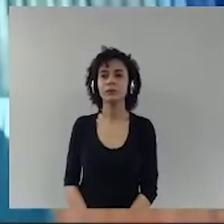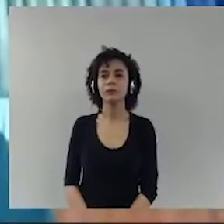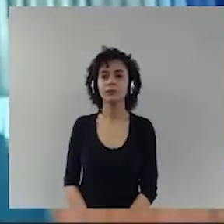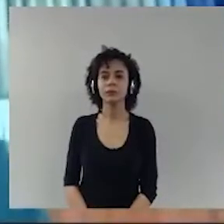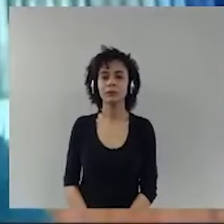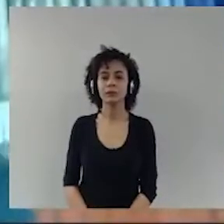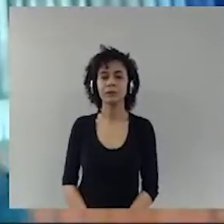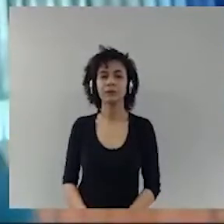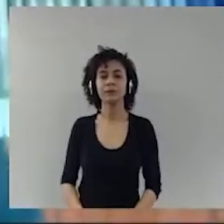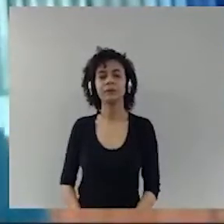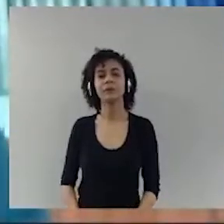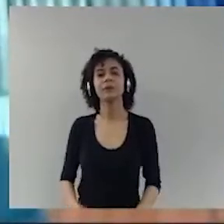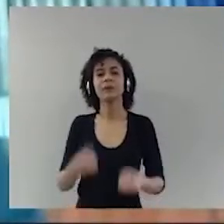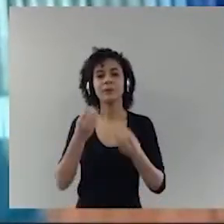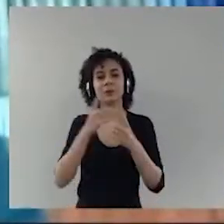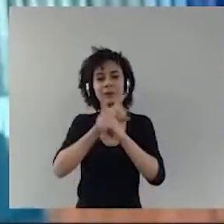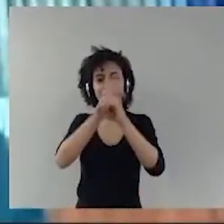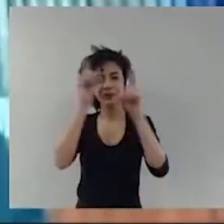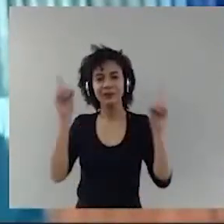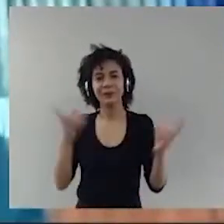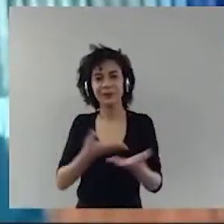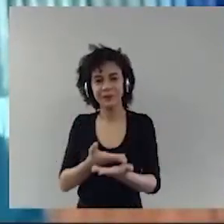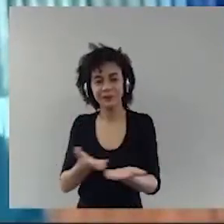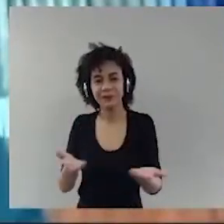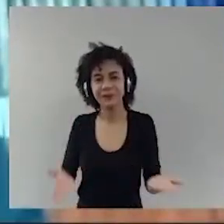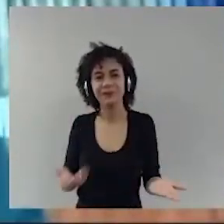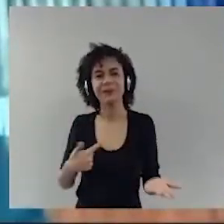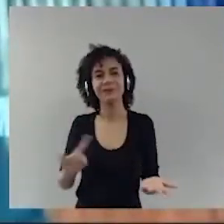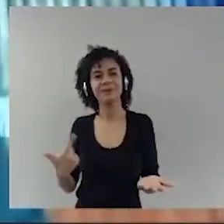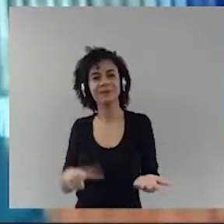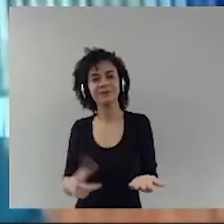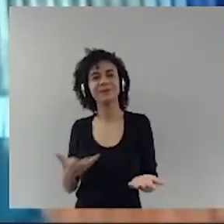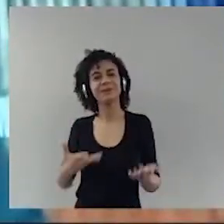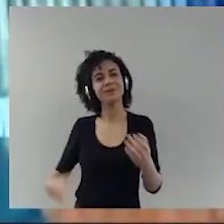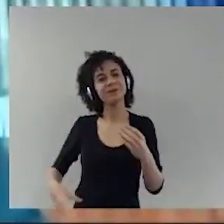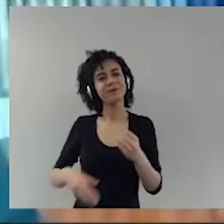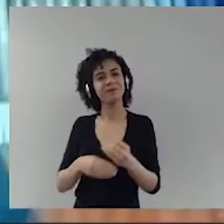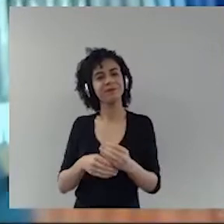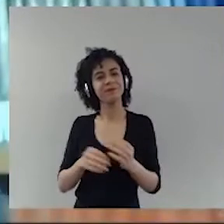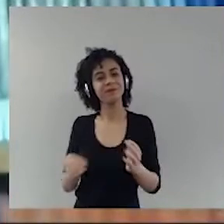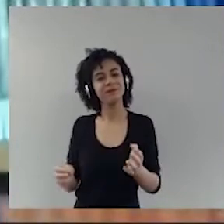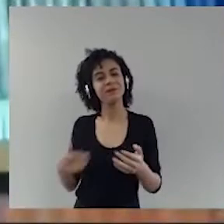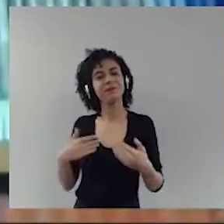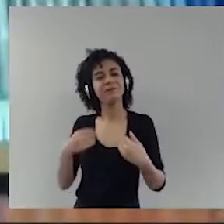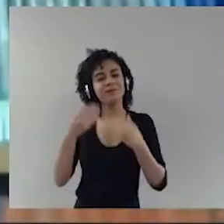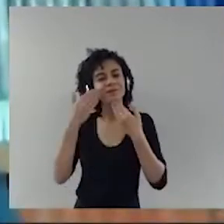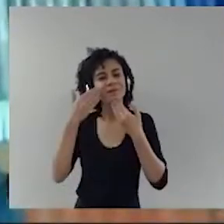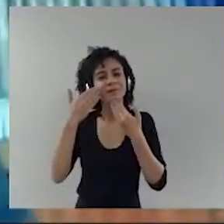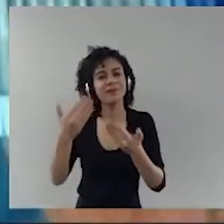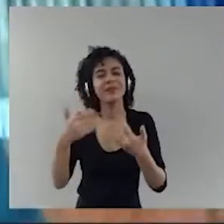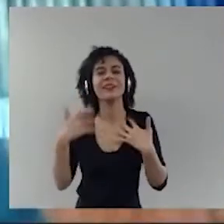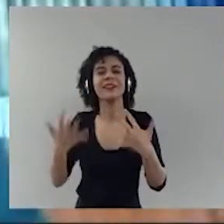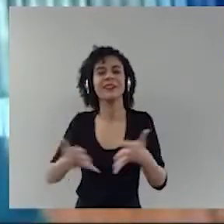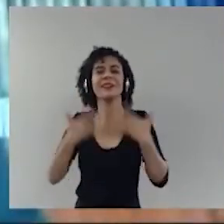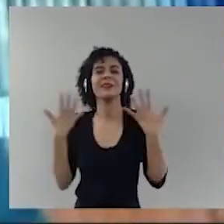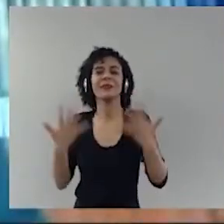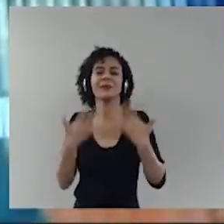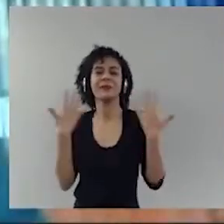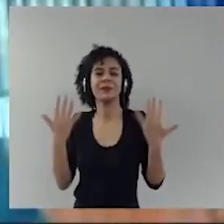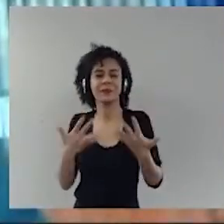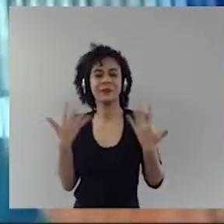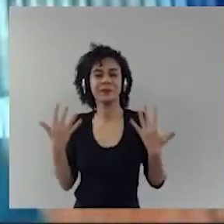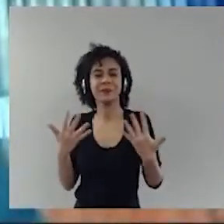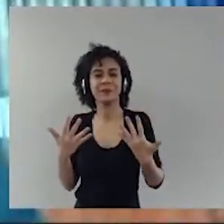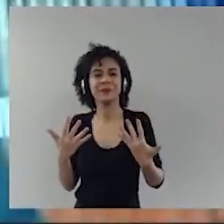oi bom dia a todos mais uma vez eu quero reiterar na minha satisfação da minha alegria e